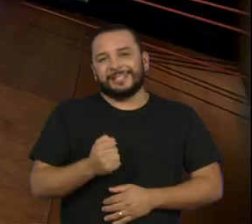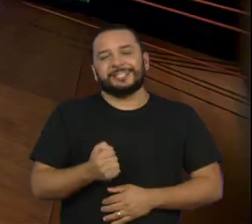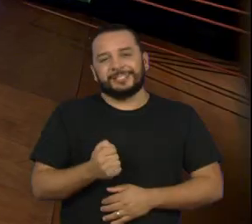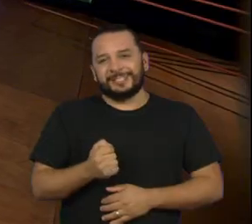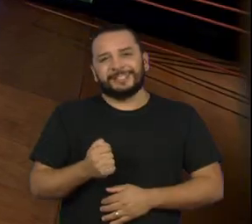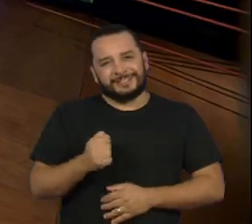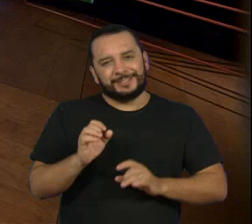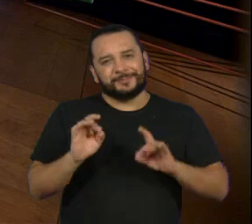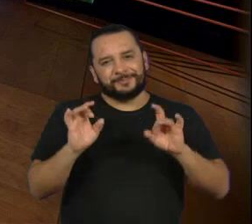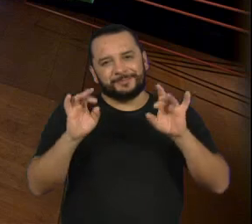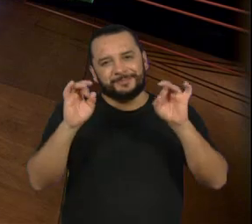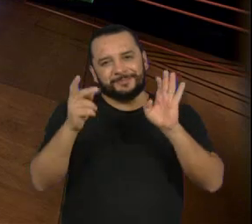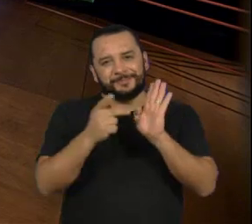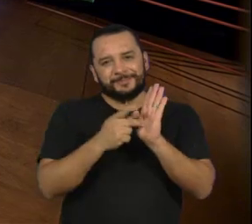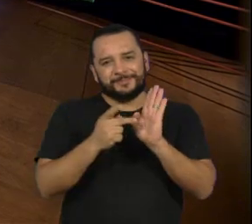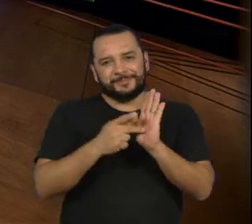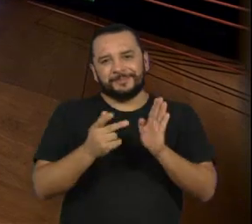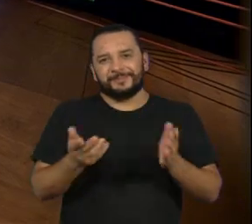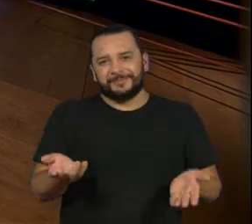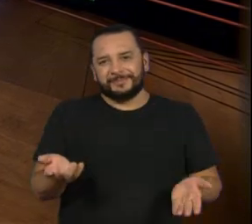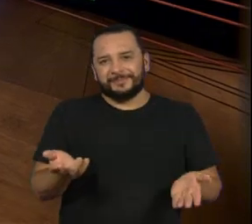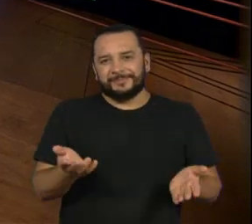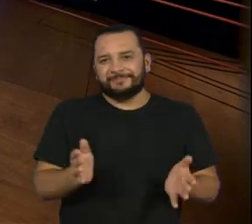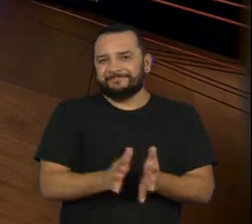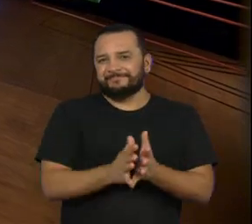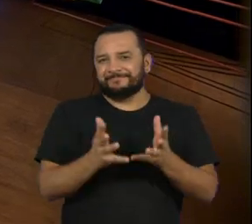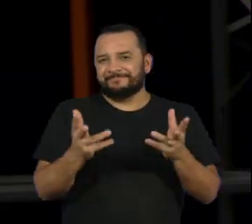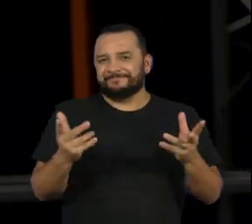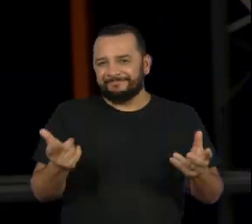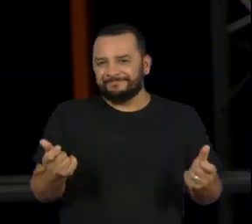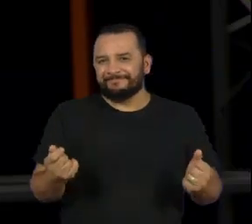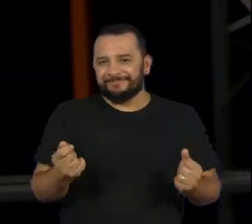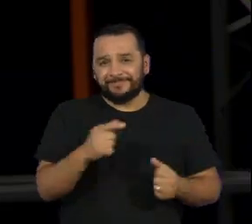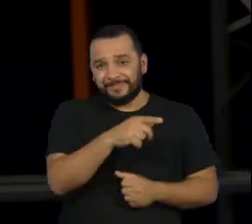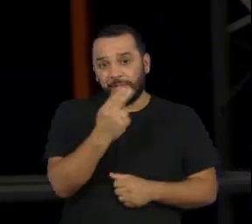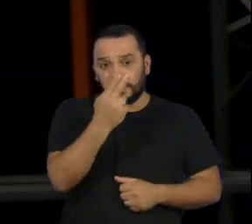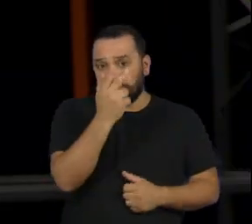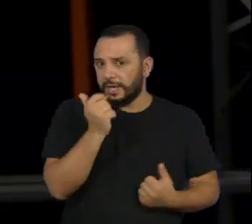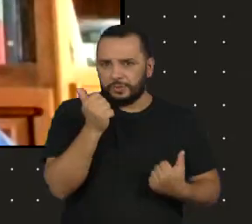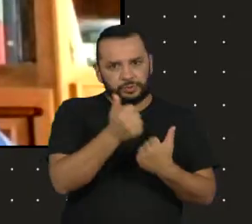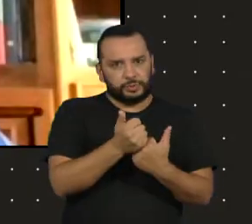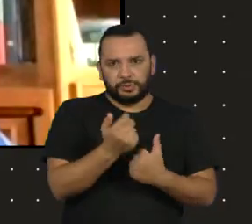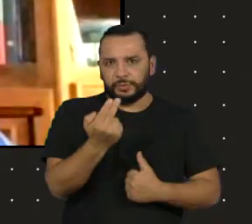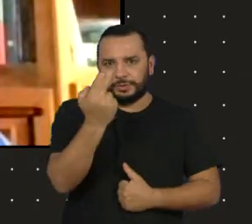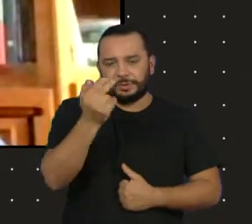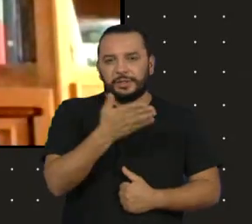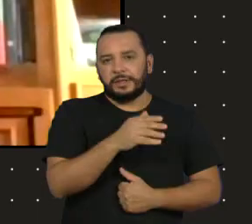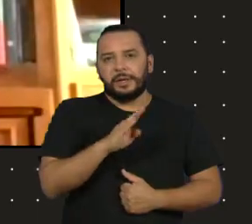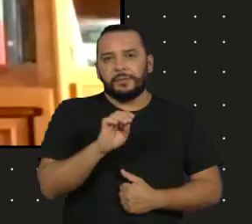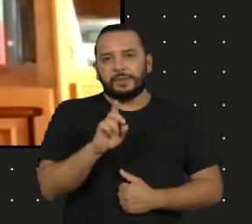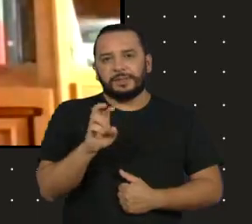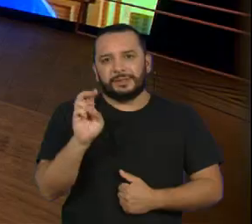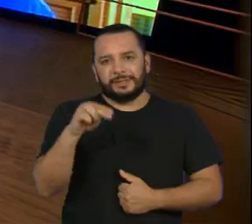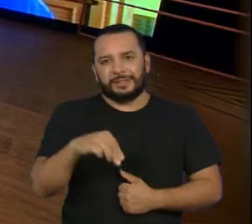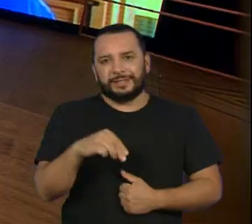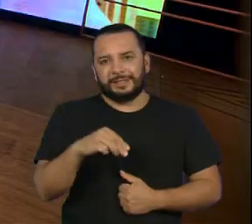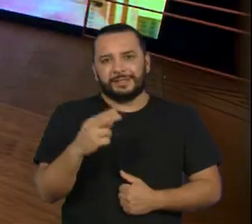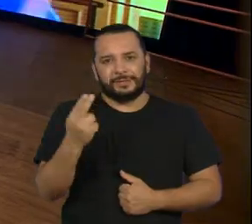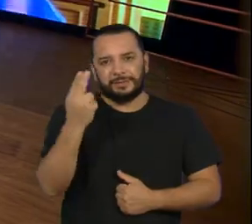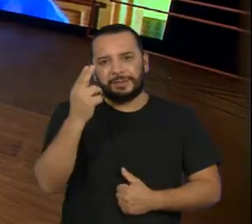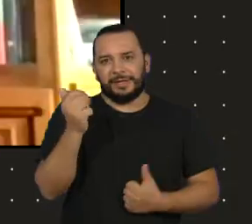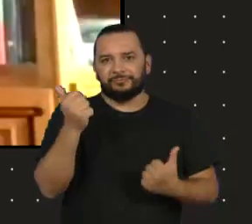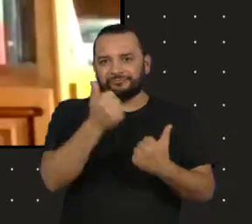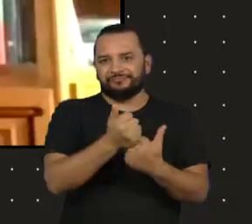é absolutamente gigante, ele é extraordinário, insubstituível. Boldrin